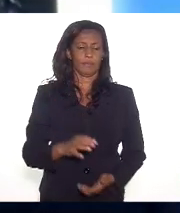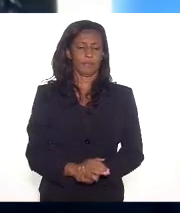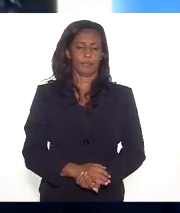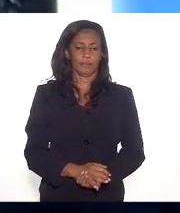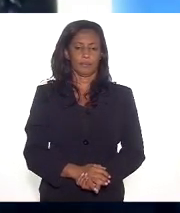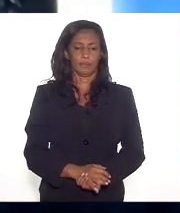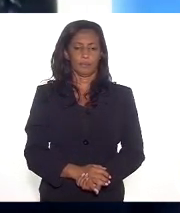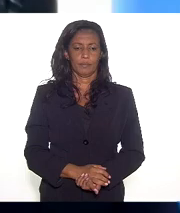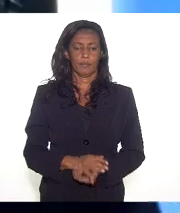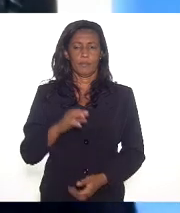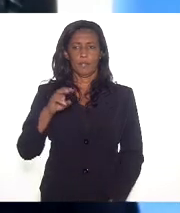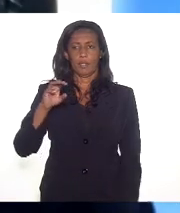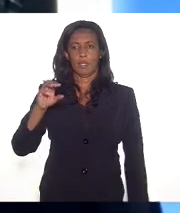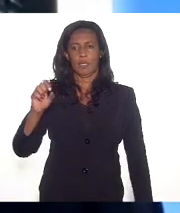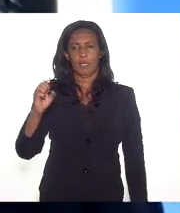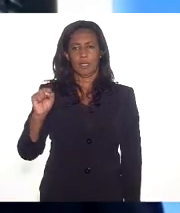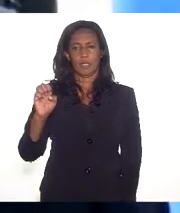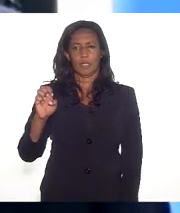Deputado Marcelo Seu Dino.